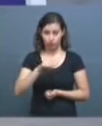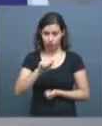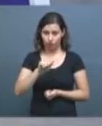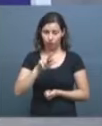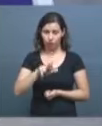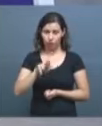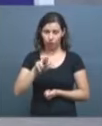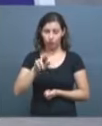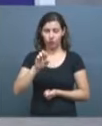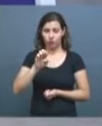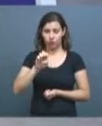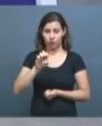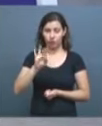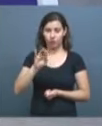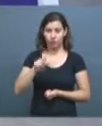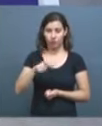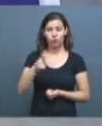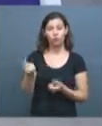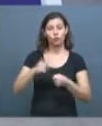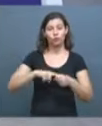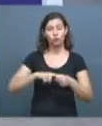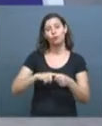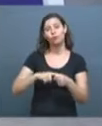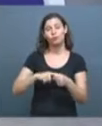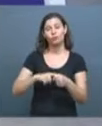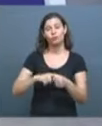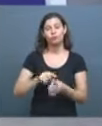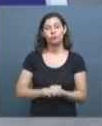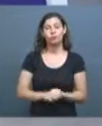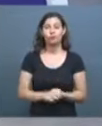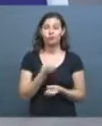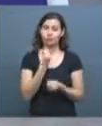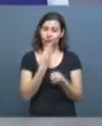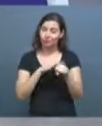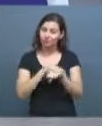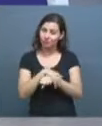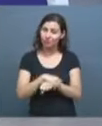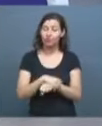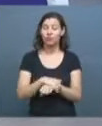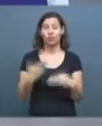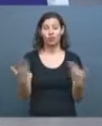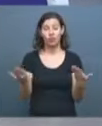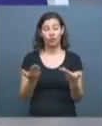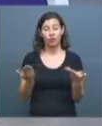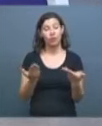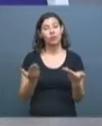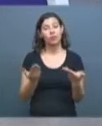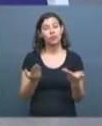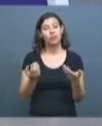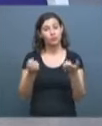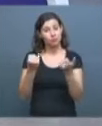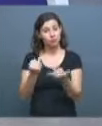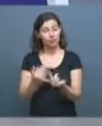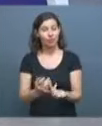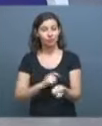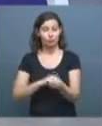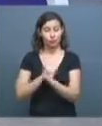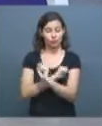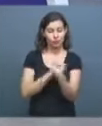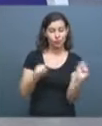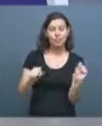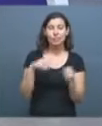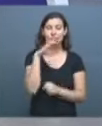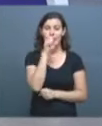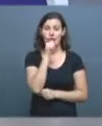Preparado? Preparadíssimo, Orley. Boa noite aos nossos convidados. Já que a gente está falando de estresse, né, vamos ver se o fim de semana alivia